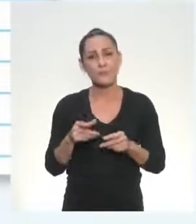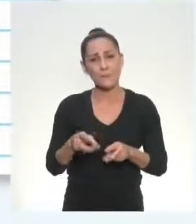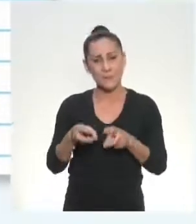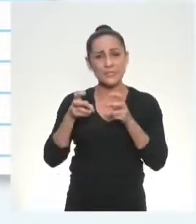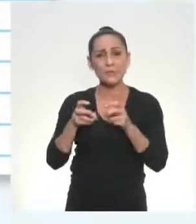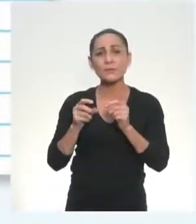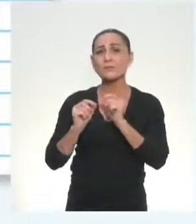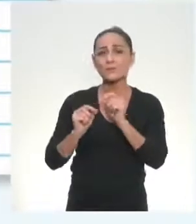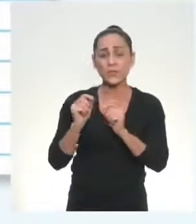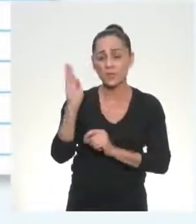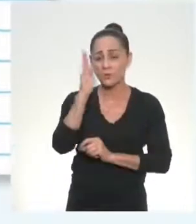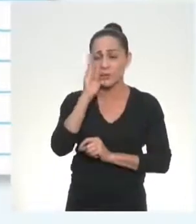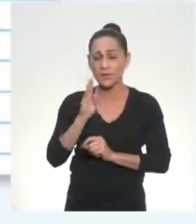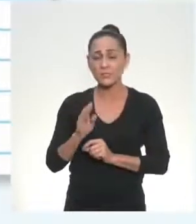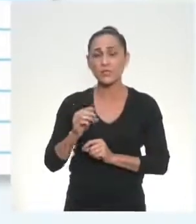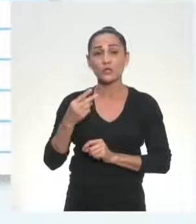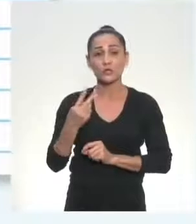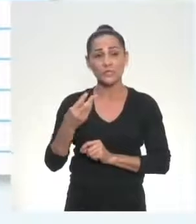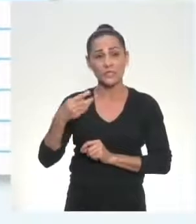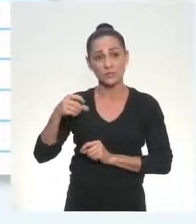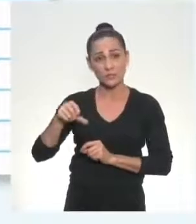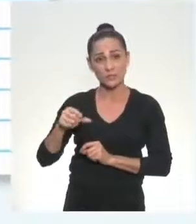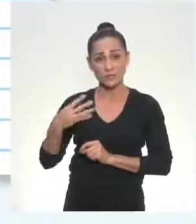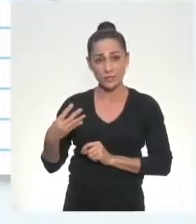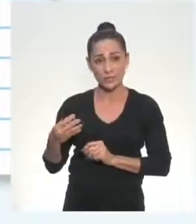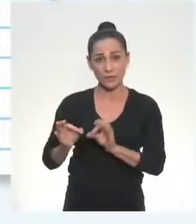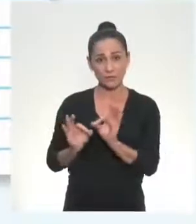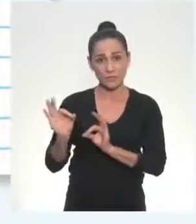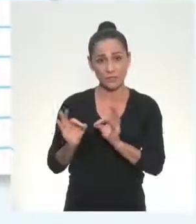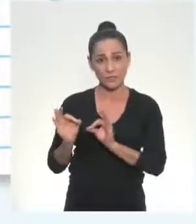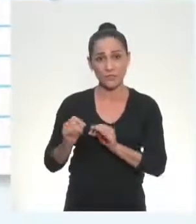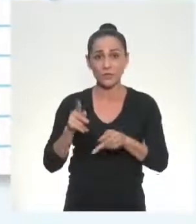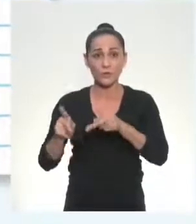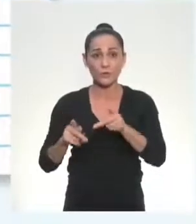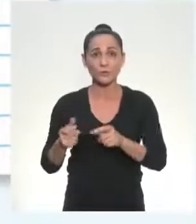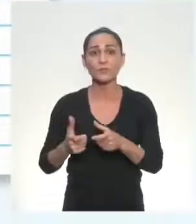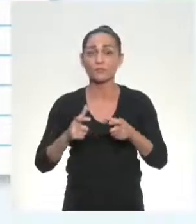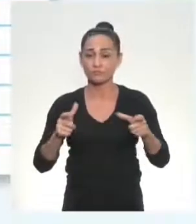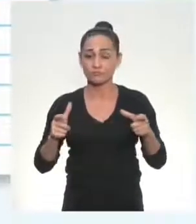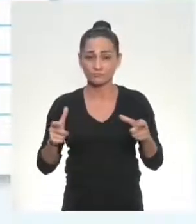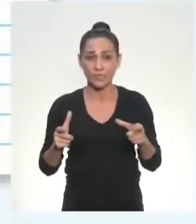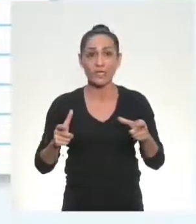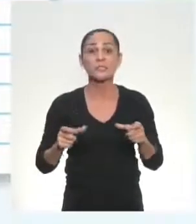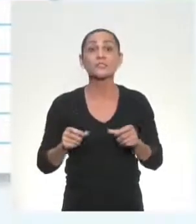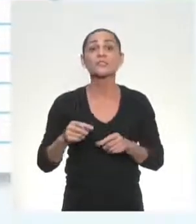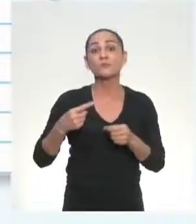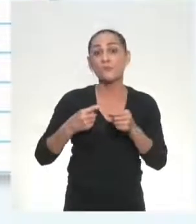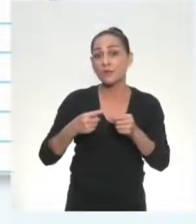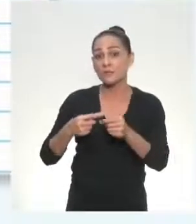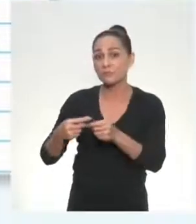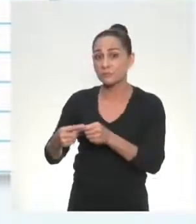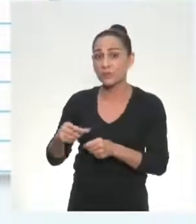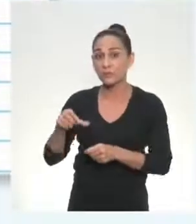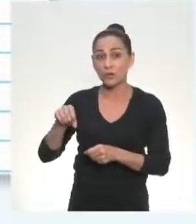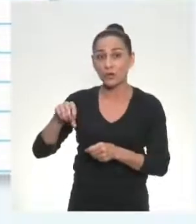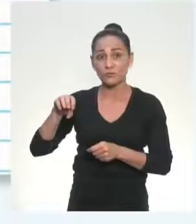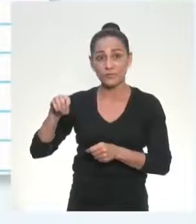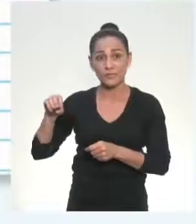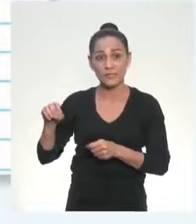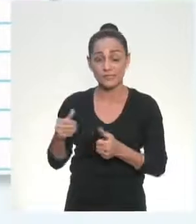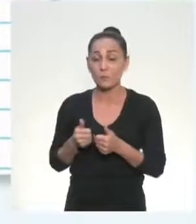no país 294 arranjos populacionais formados por mais de 900 municípios em 2010, que